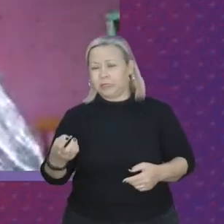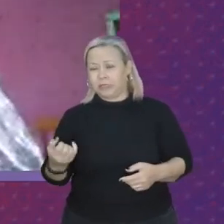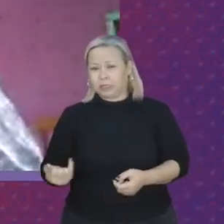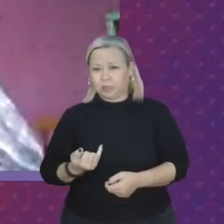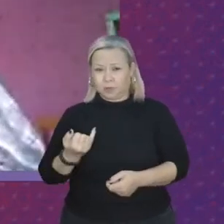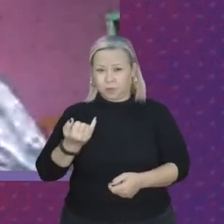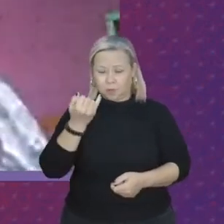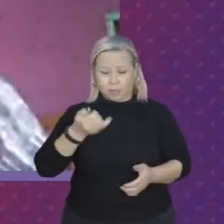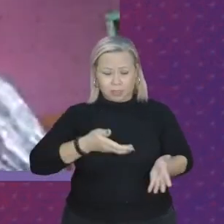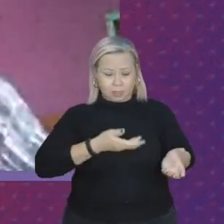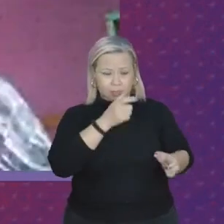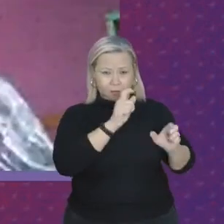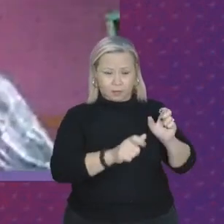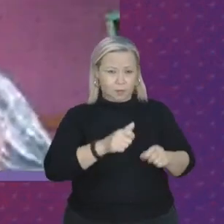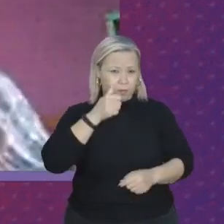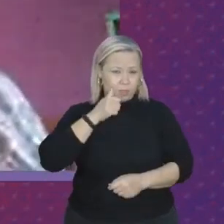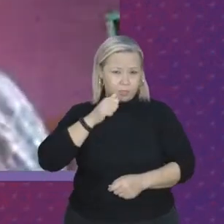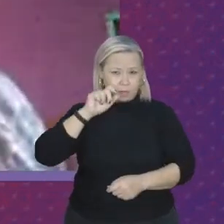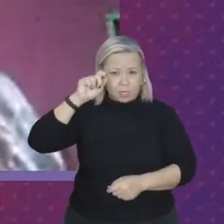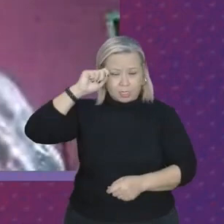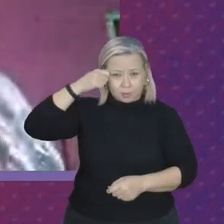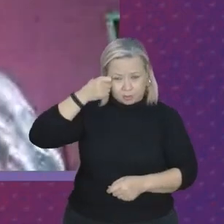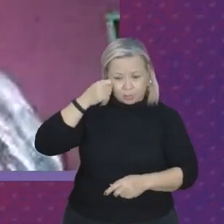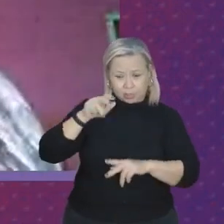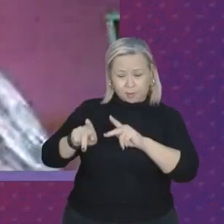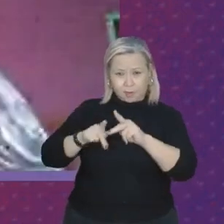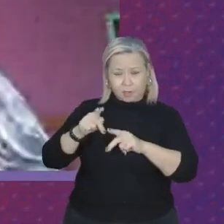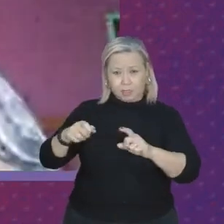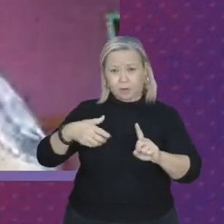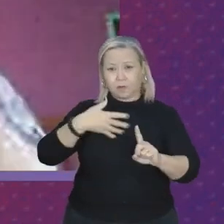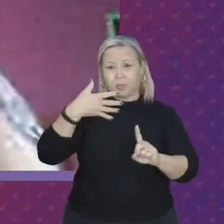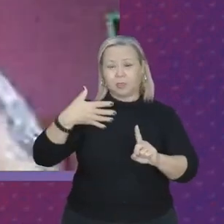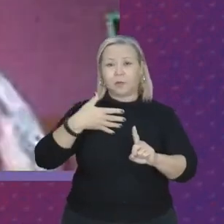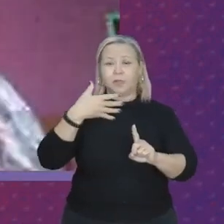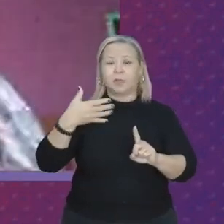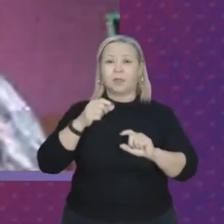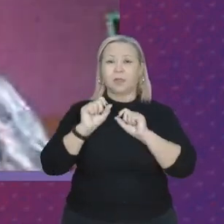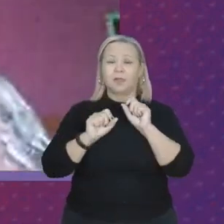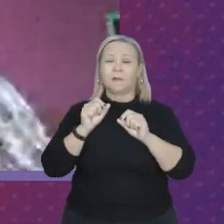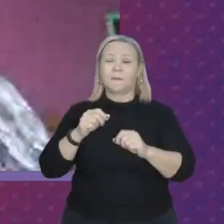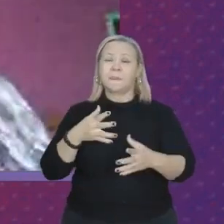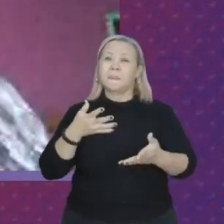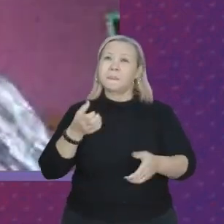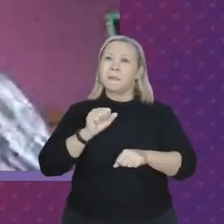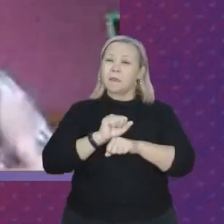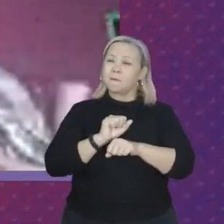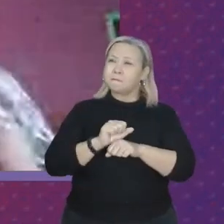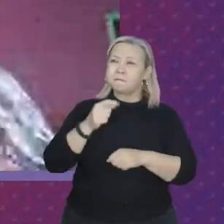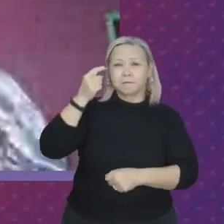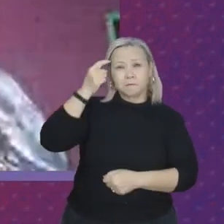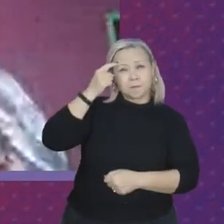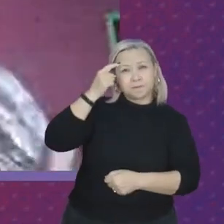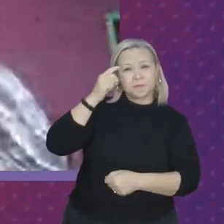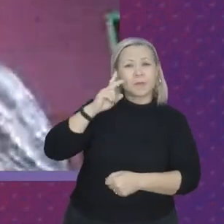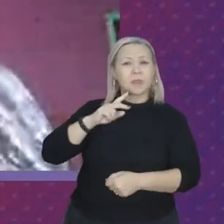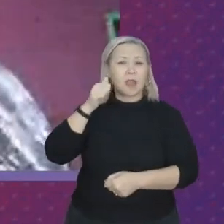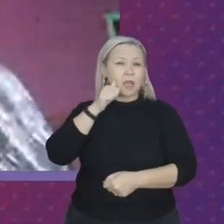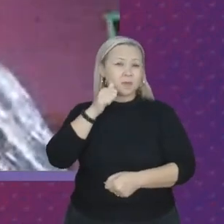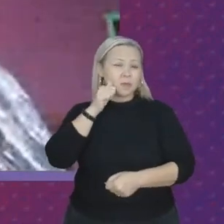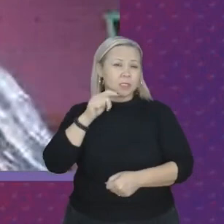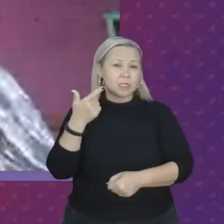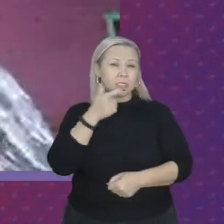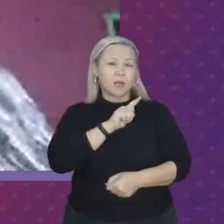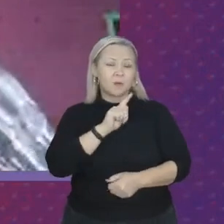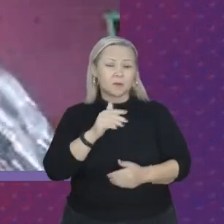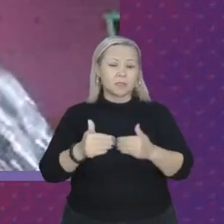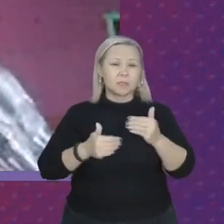da juventude, das mulheres, dos negros, da população LGBT, gente, assim, a gente para pensar, né, as mulheres, a gente está conseguindo